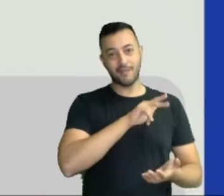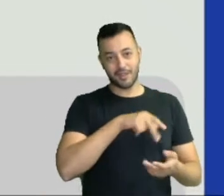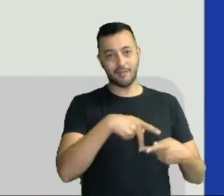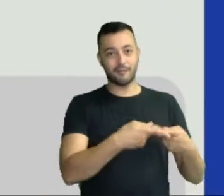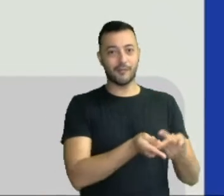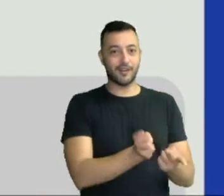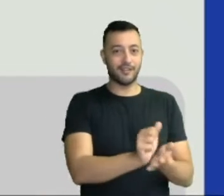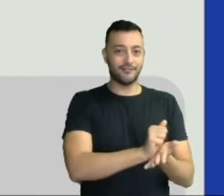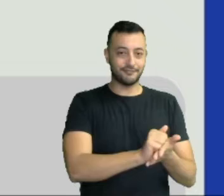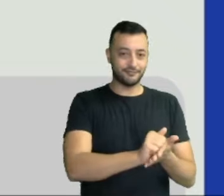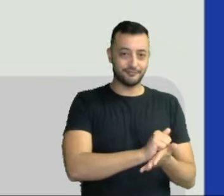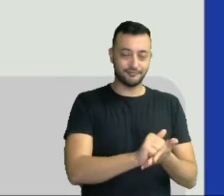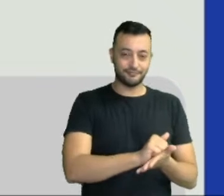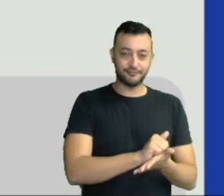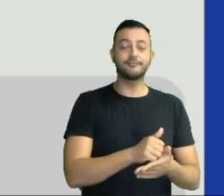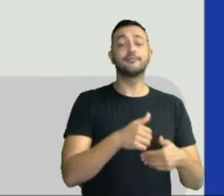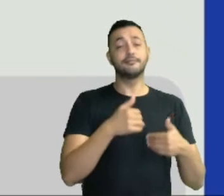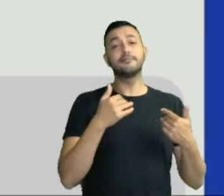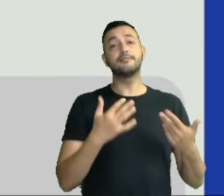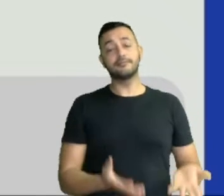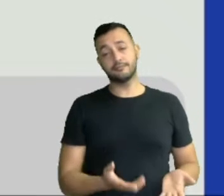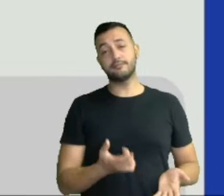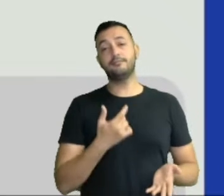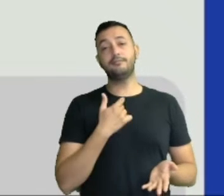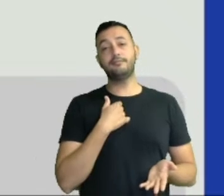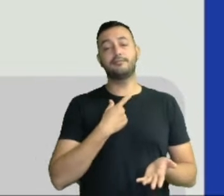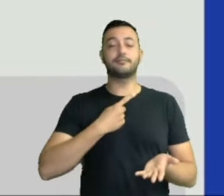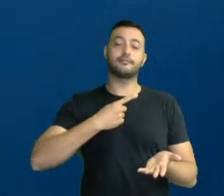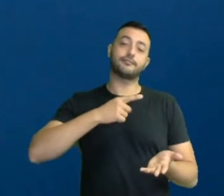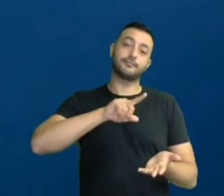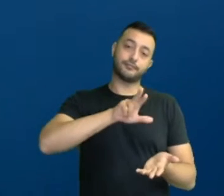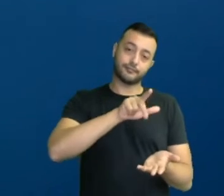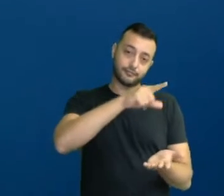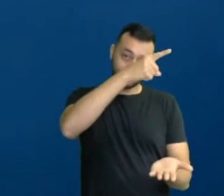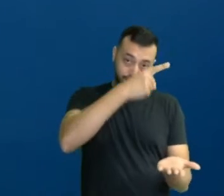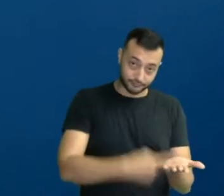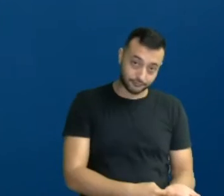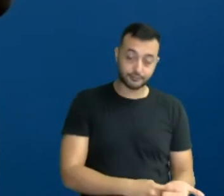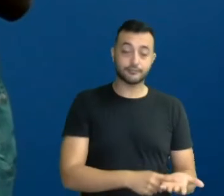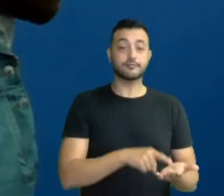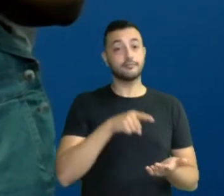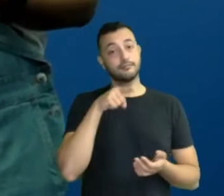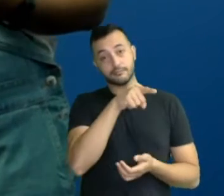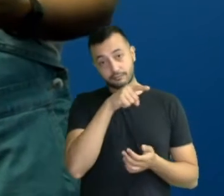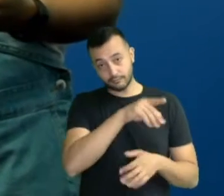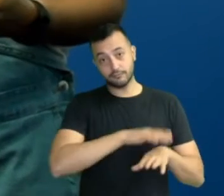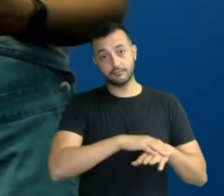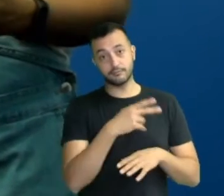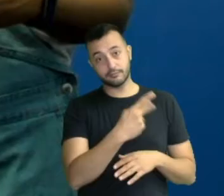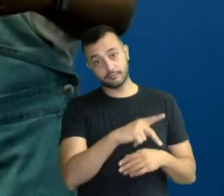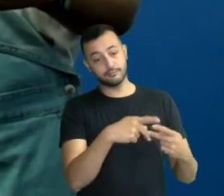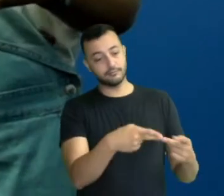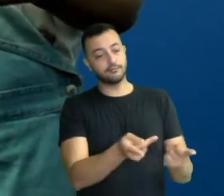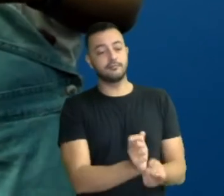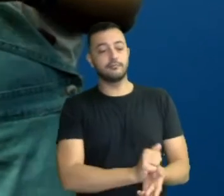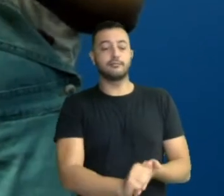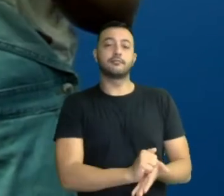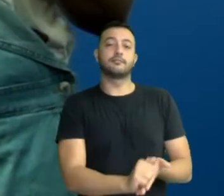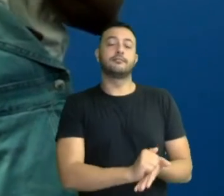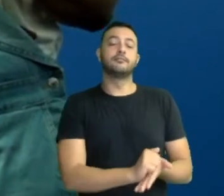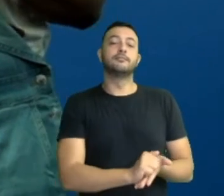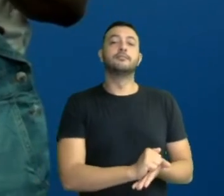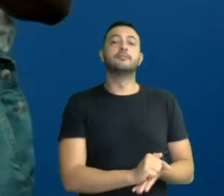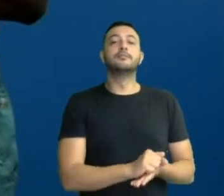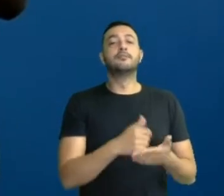los platos, perdão. Então, eu fiz um acordo com a minha irmã, que é ela quem vai lavar os pratos,